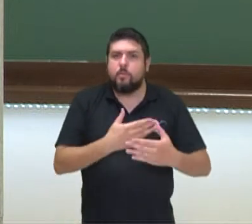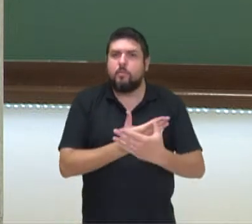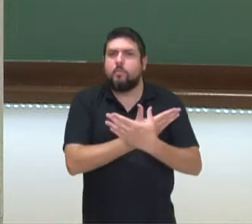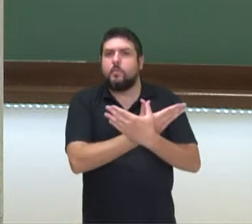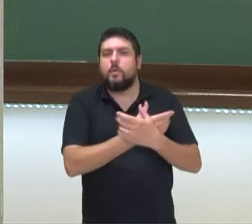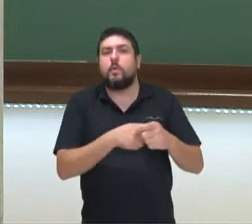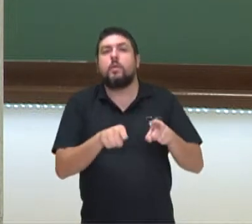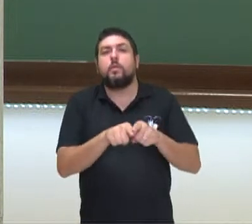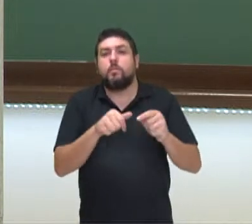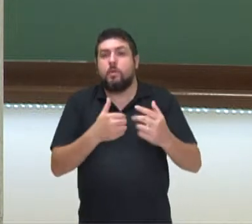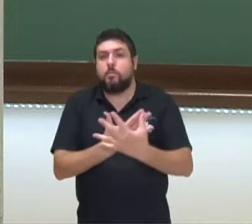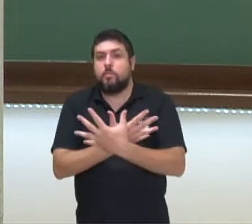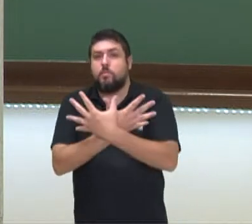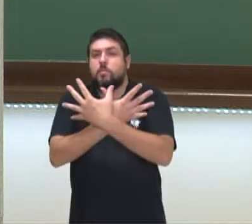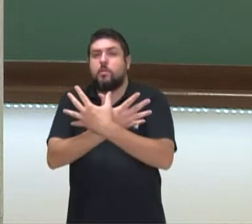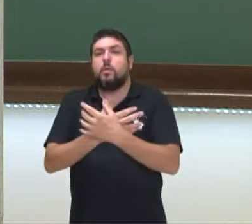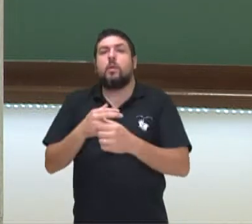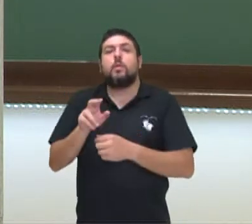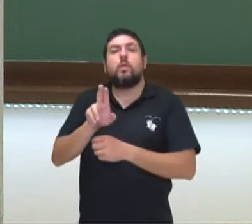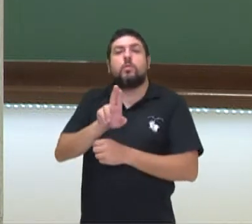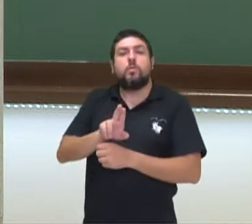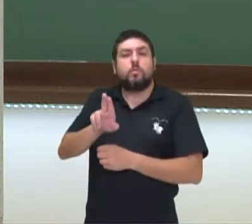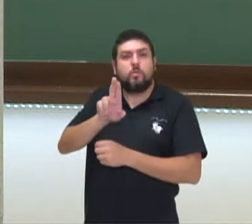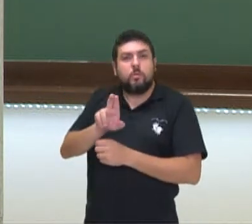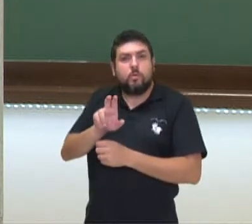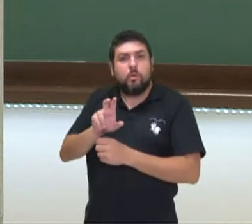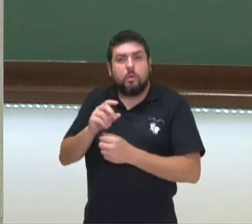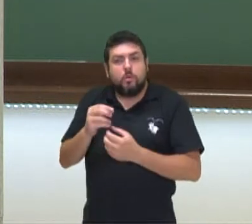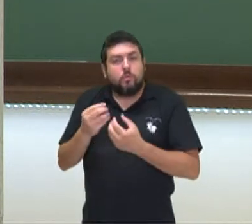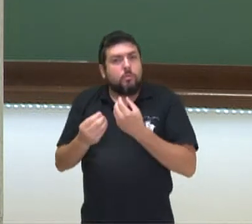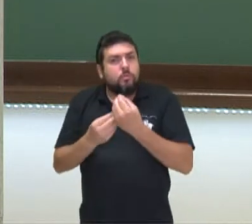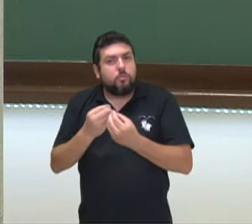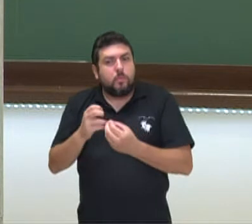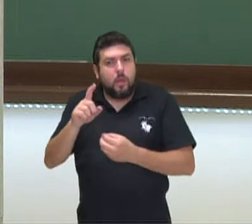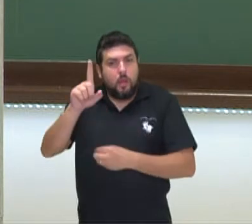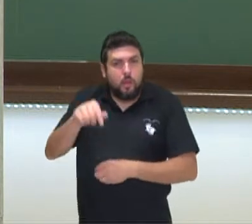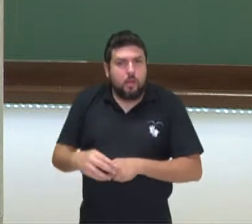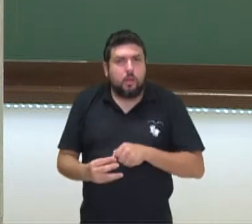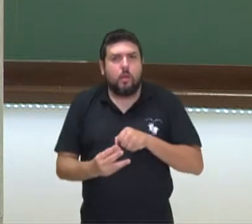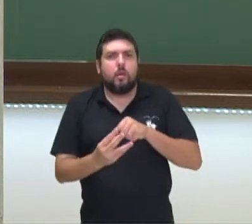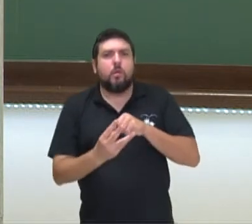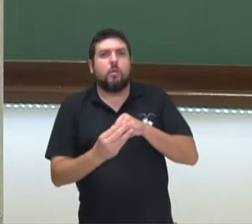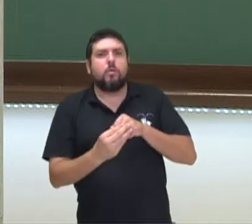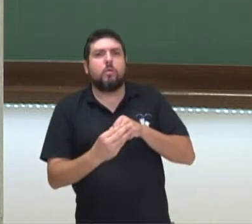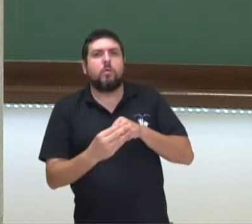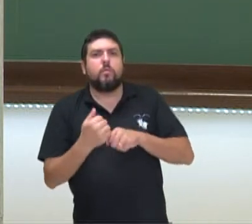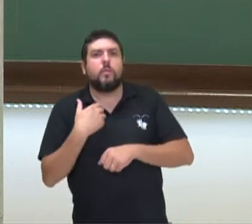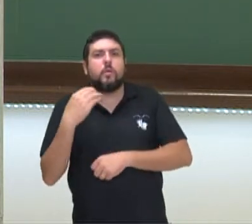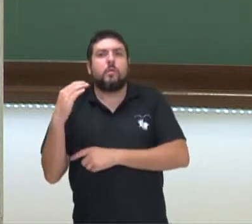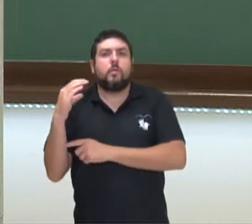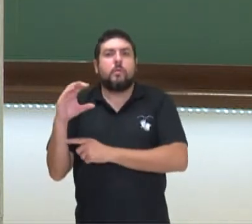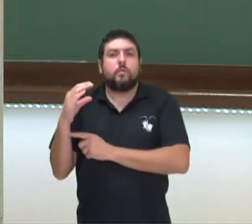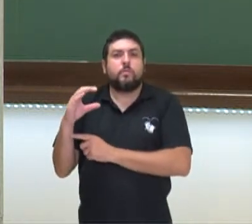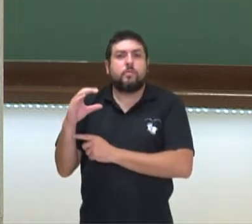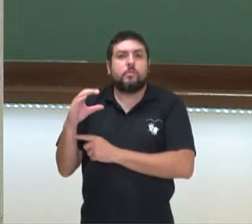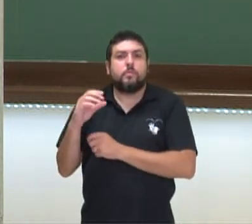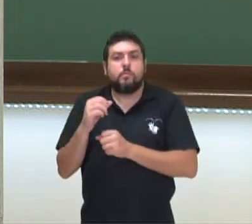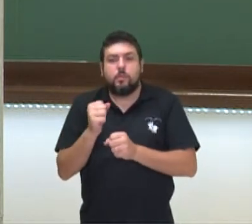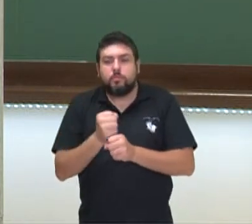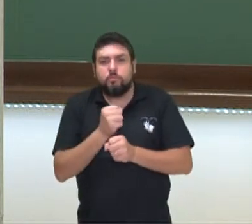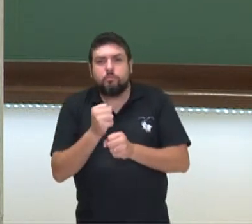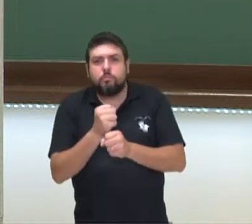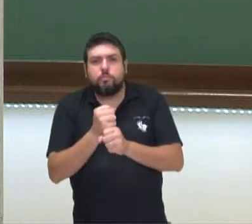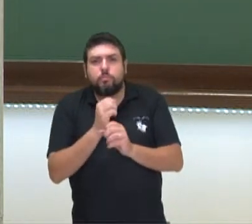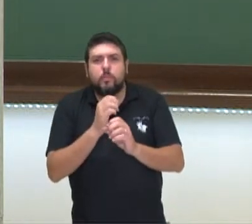se utilizam dessa forma de construção, demonstrando conhecimento científico em matemática, em arquitetura, em engenharia, quando